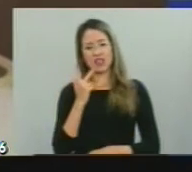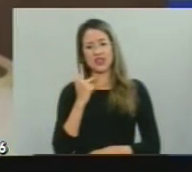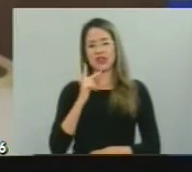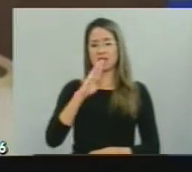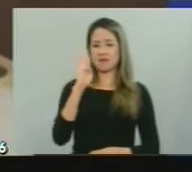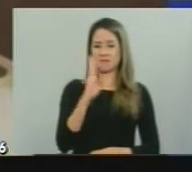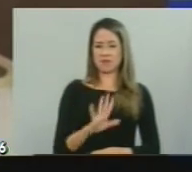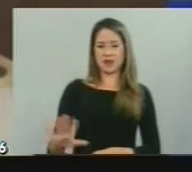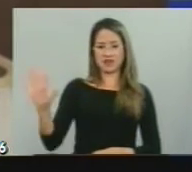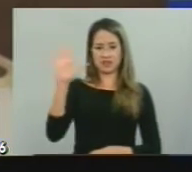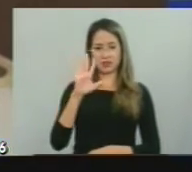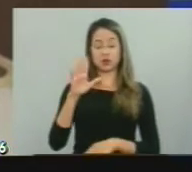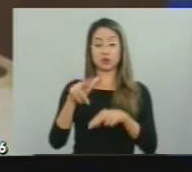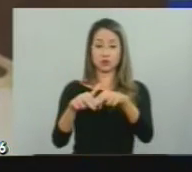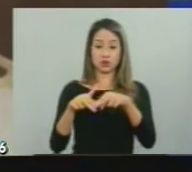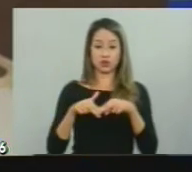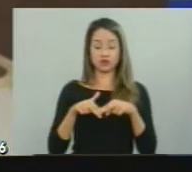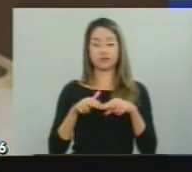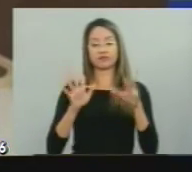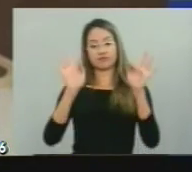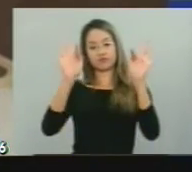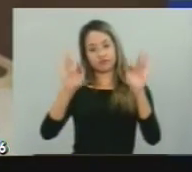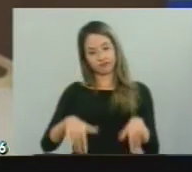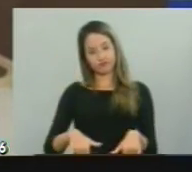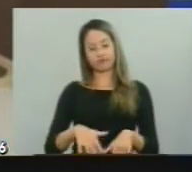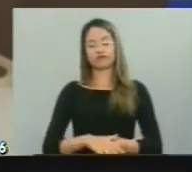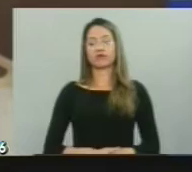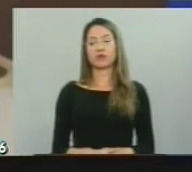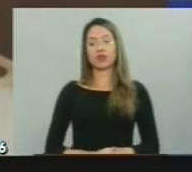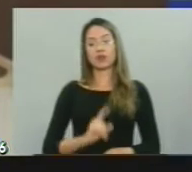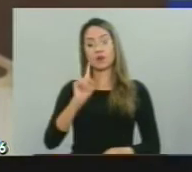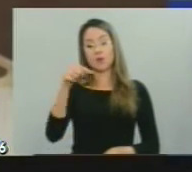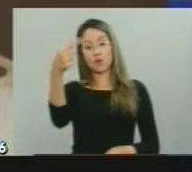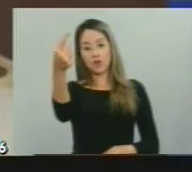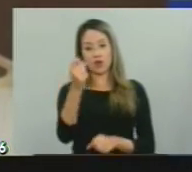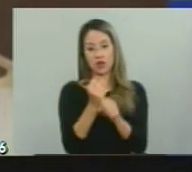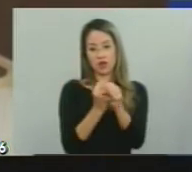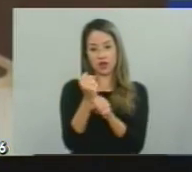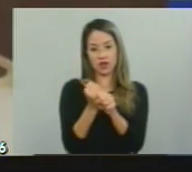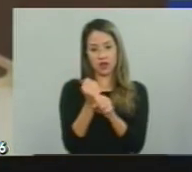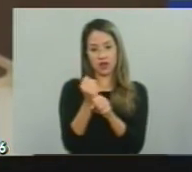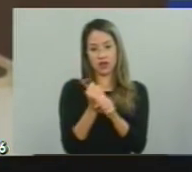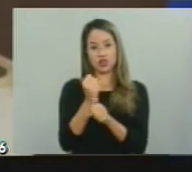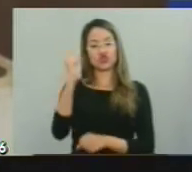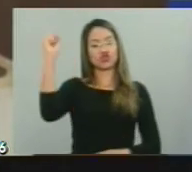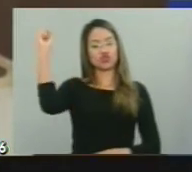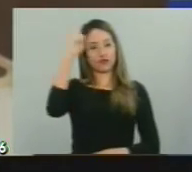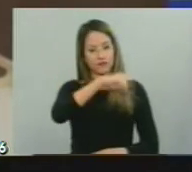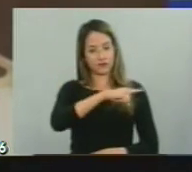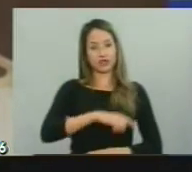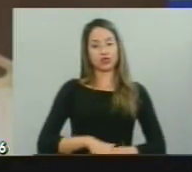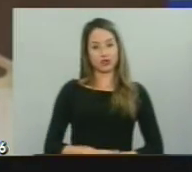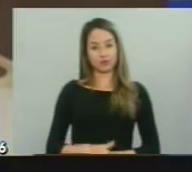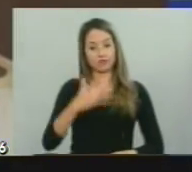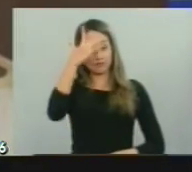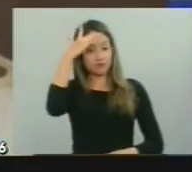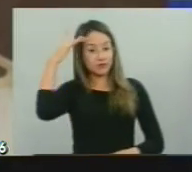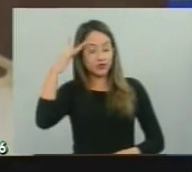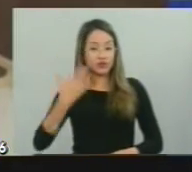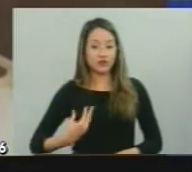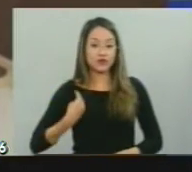Portanto, eu termino colocando isso. Os próximos anos serão anos muito difíceis para aqueles que